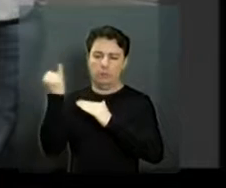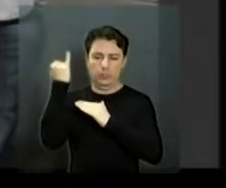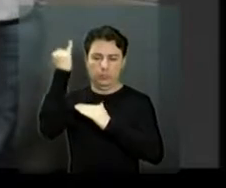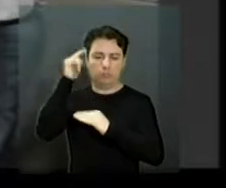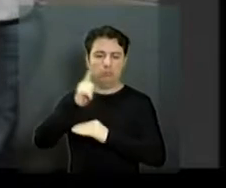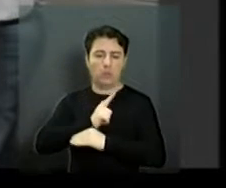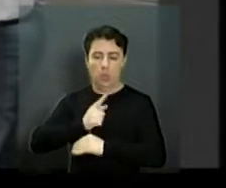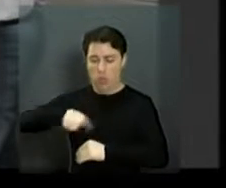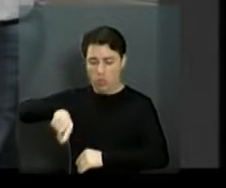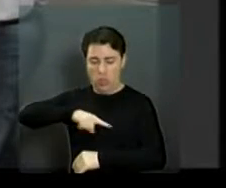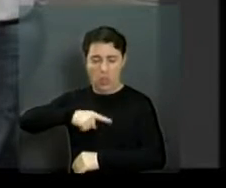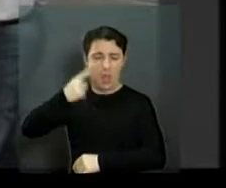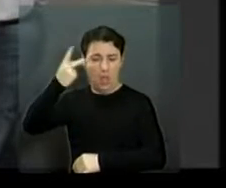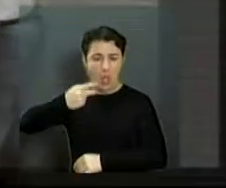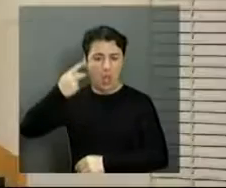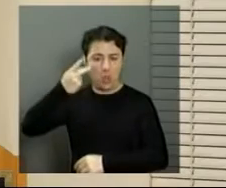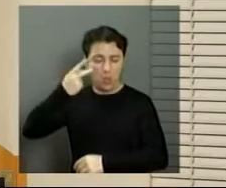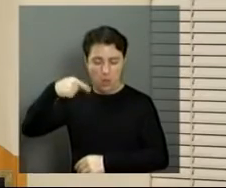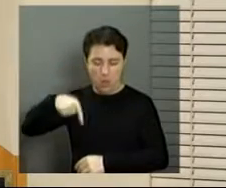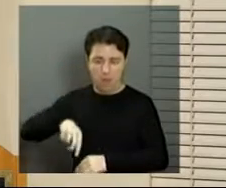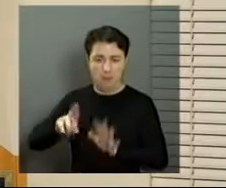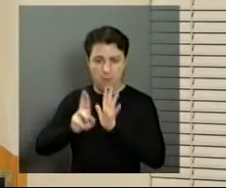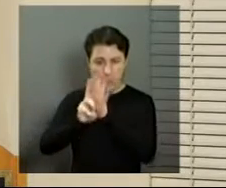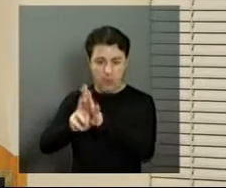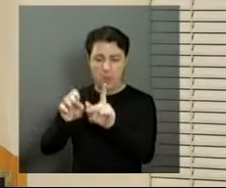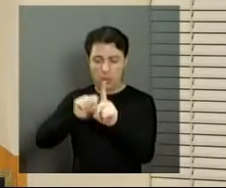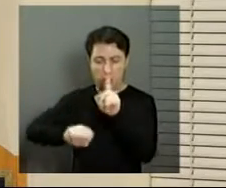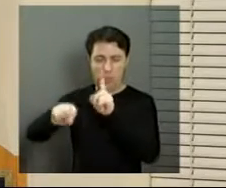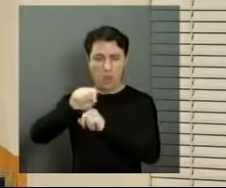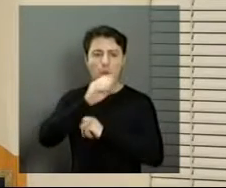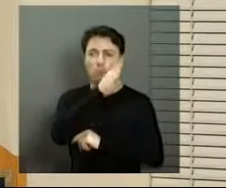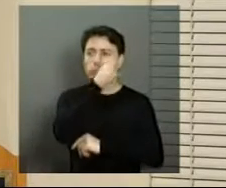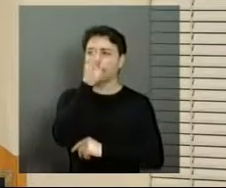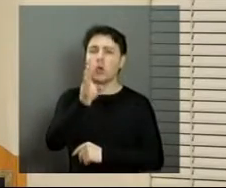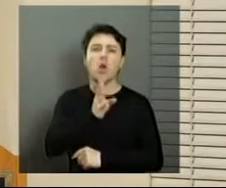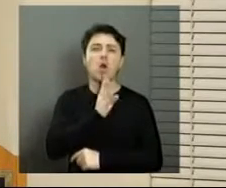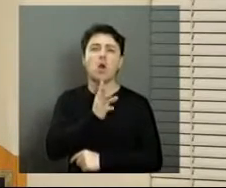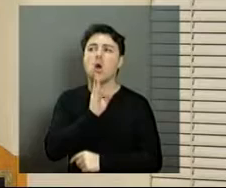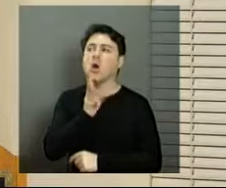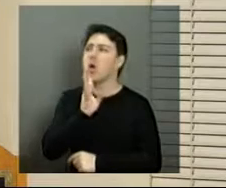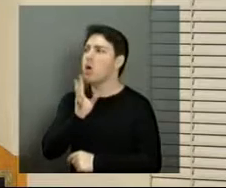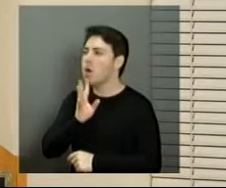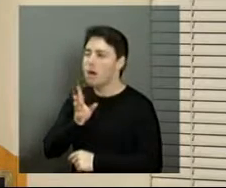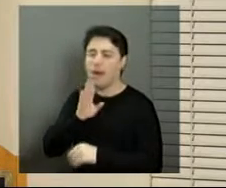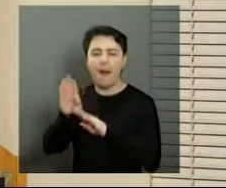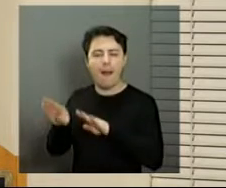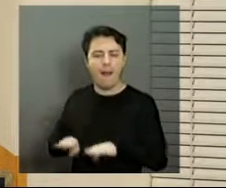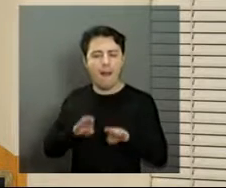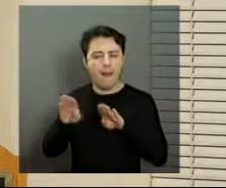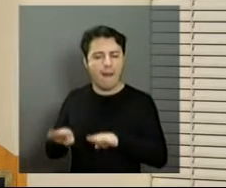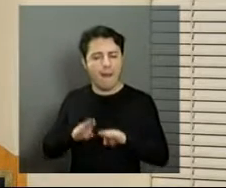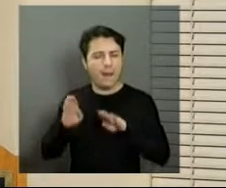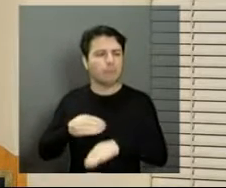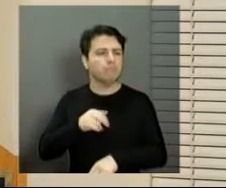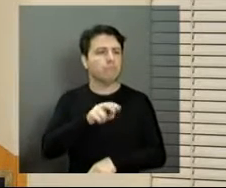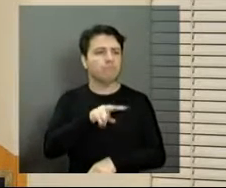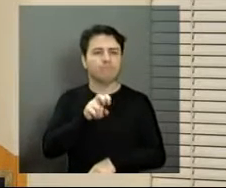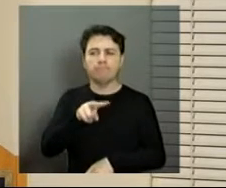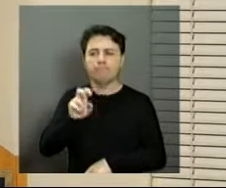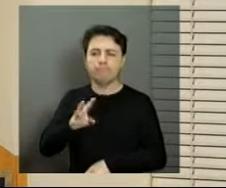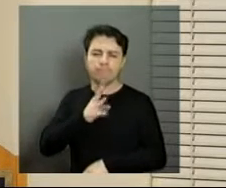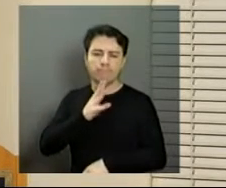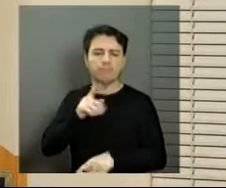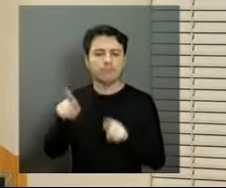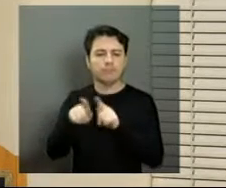nós, vereadores, como representantes da sociedade, conheçamos todas elas, saibamos como é a linha de produção, quantos empregos geram e como